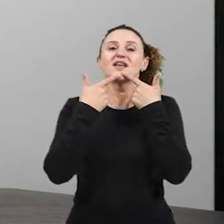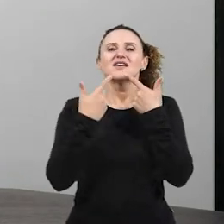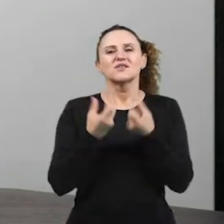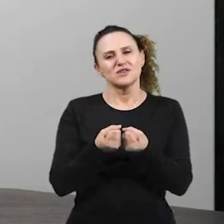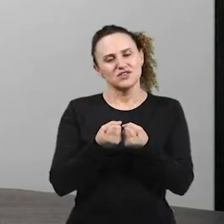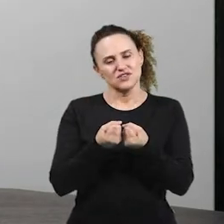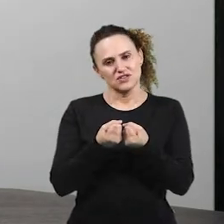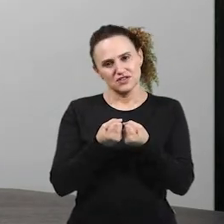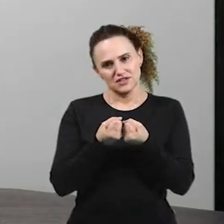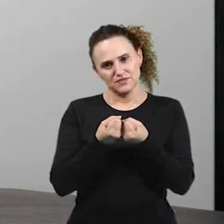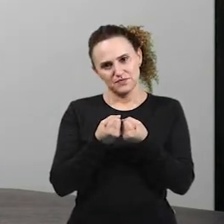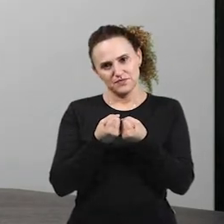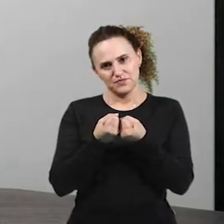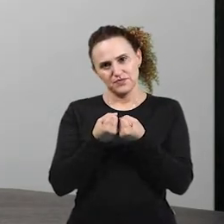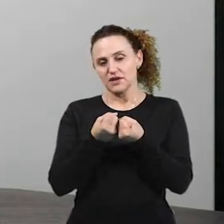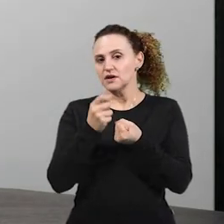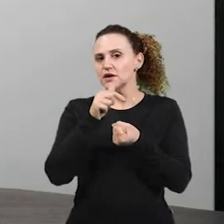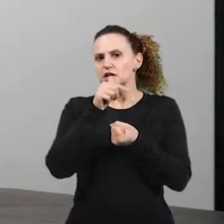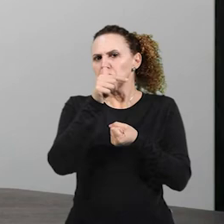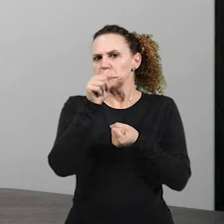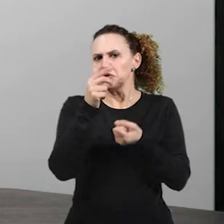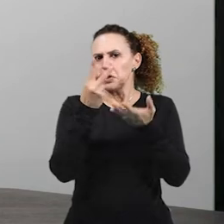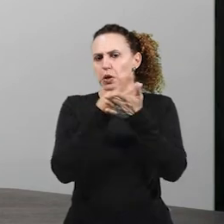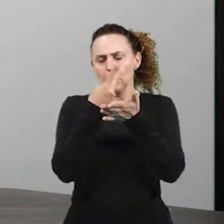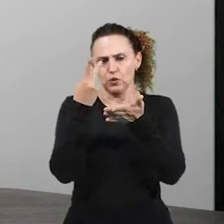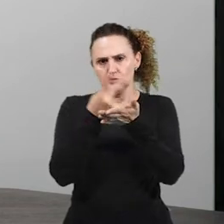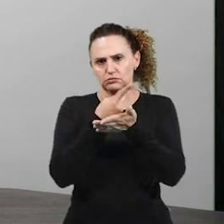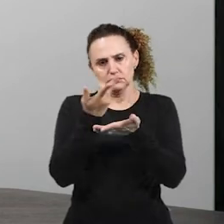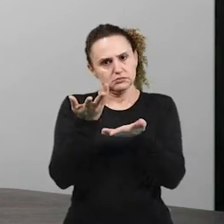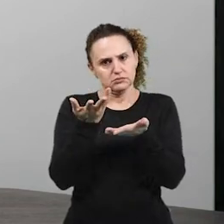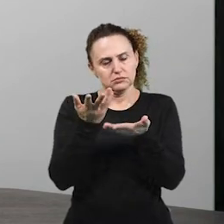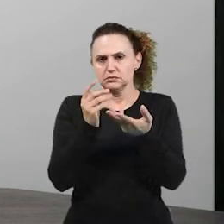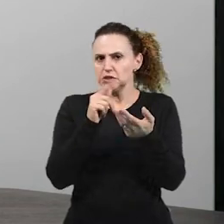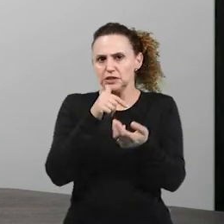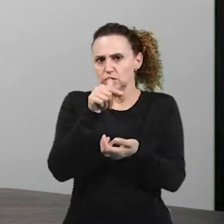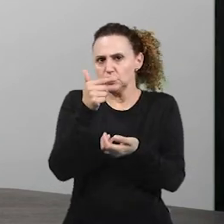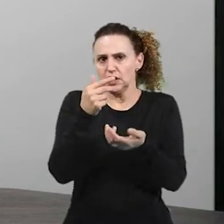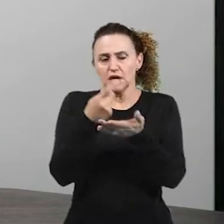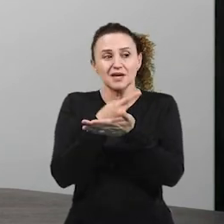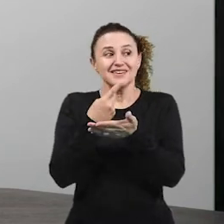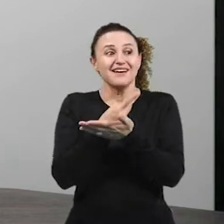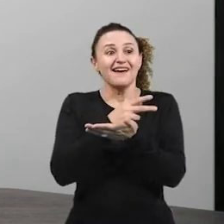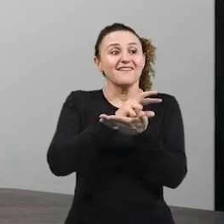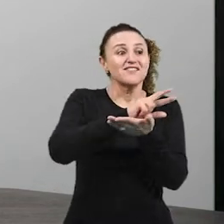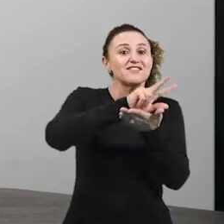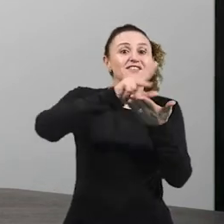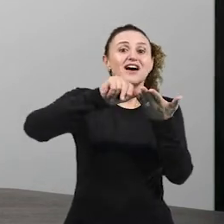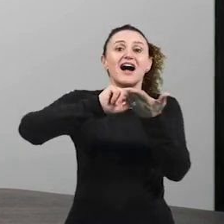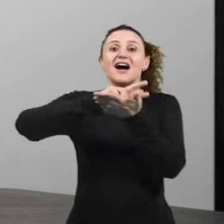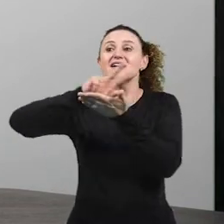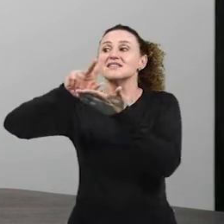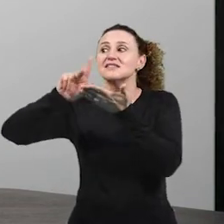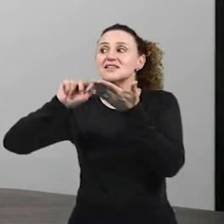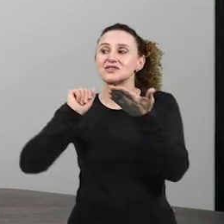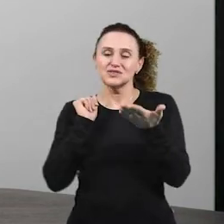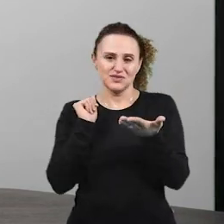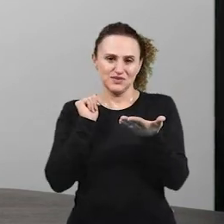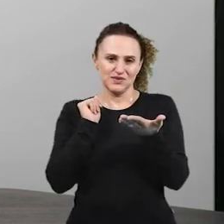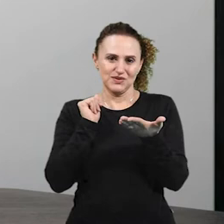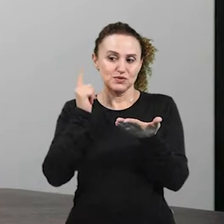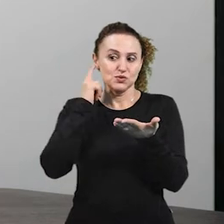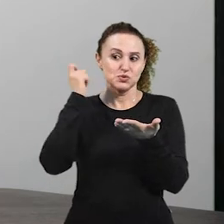em erro eu não tenho erro são variações do mesmo som